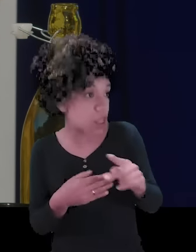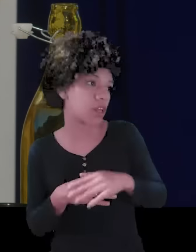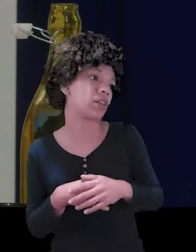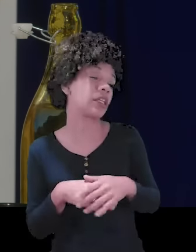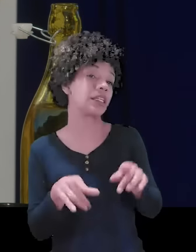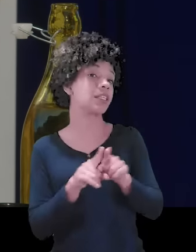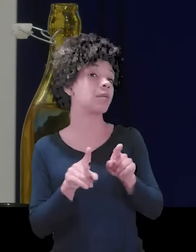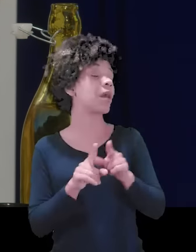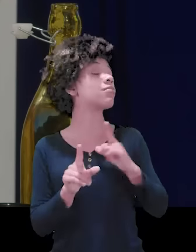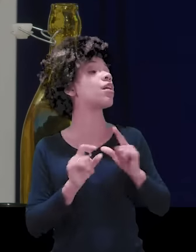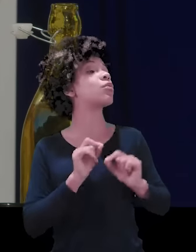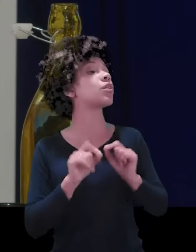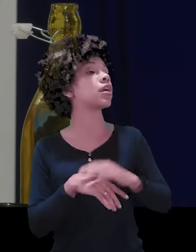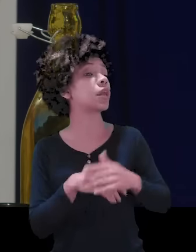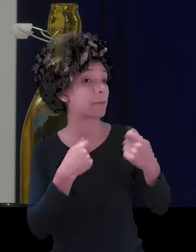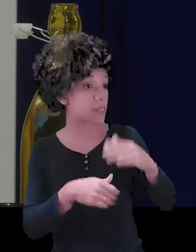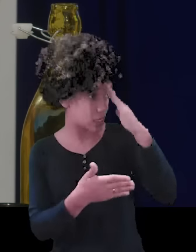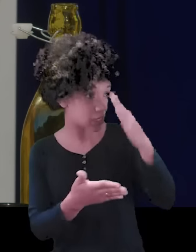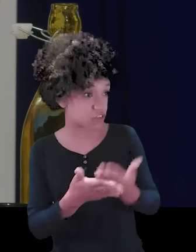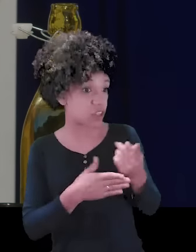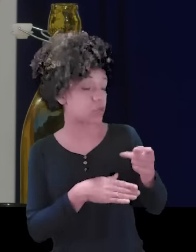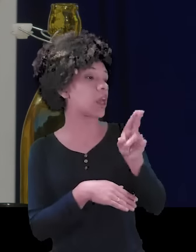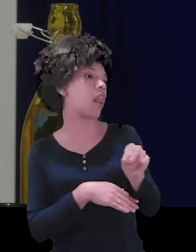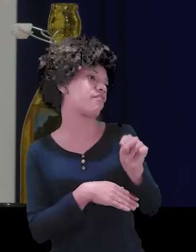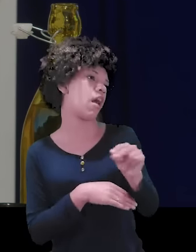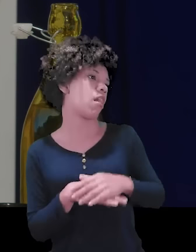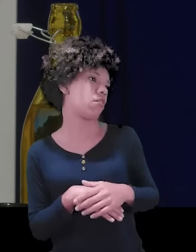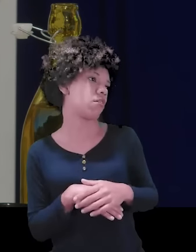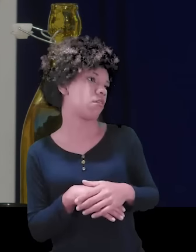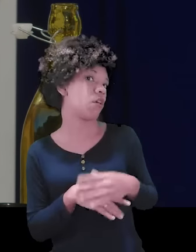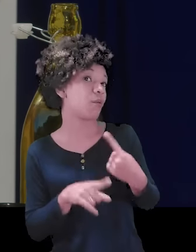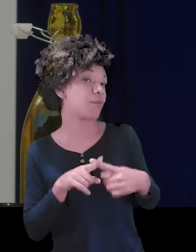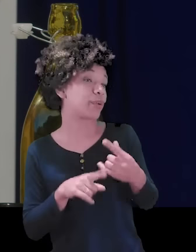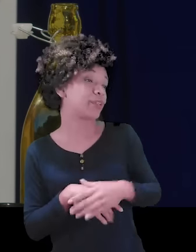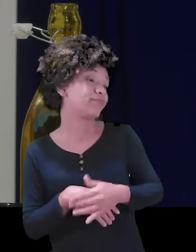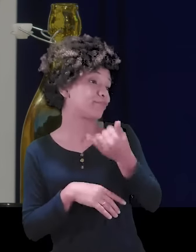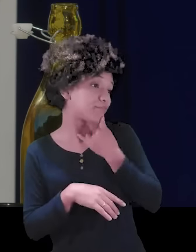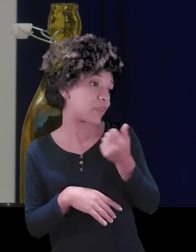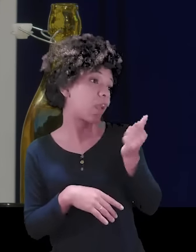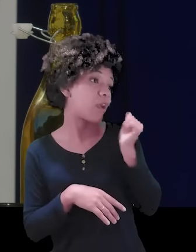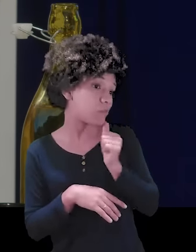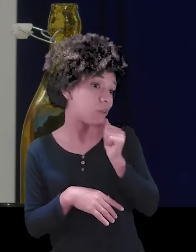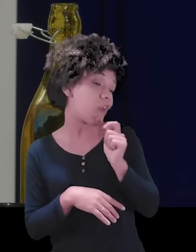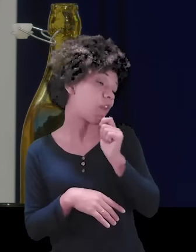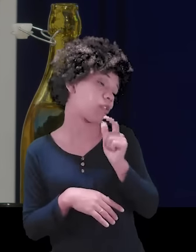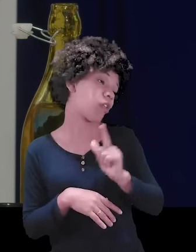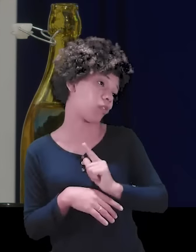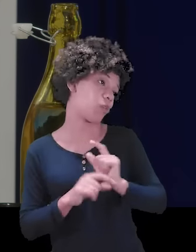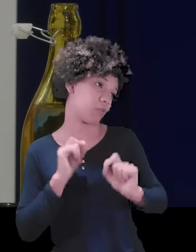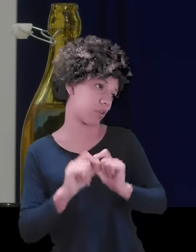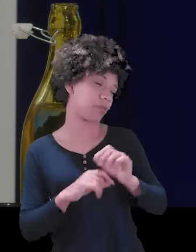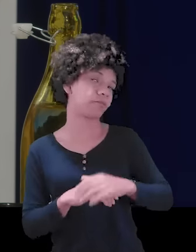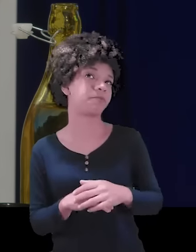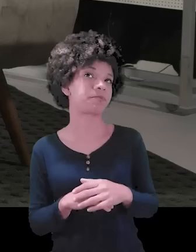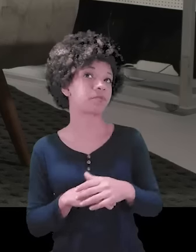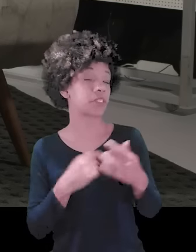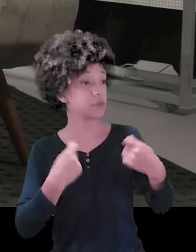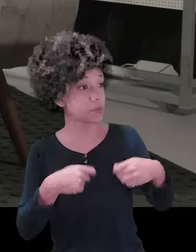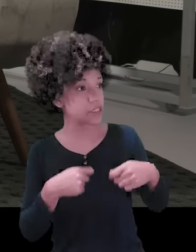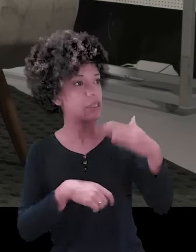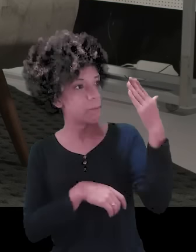e ainda tem aquela sensação de que precisam acreditar no que ela fala porque infelizmente a mulher tem essa coisa ainda né de que